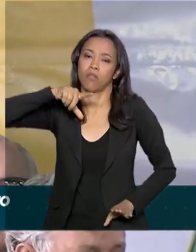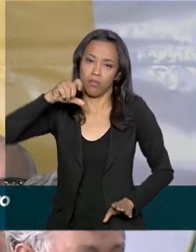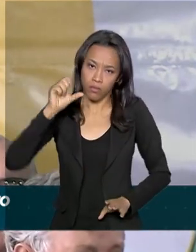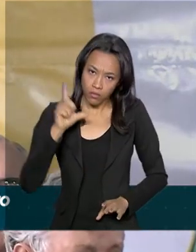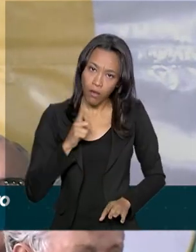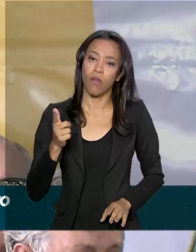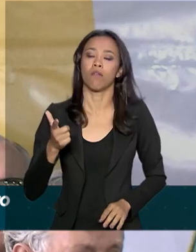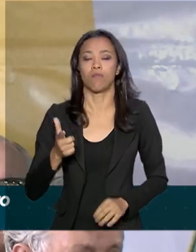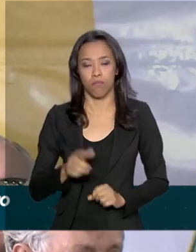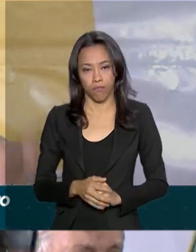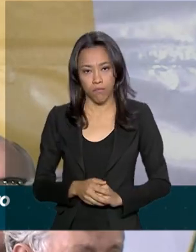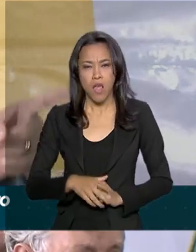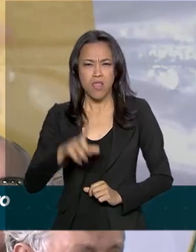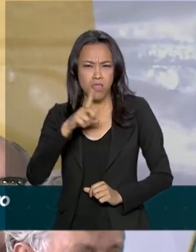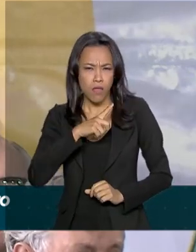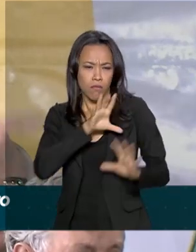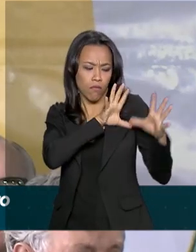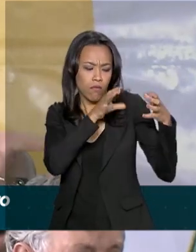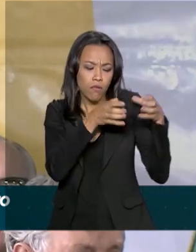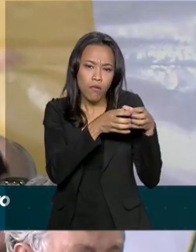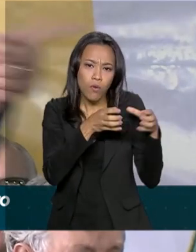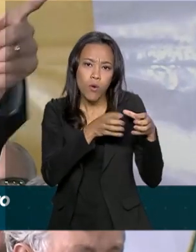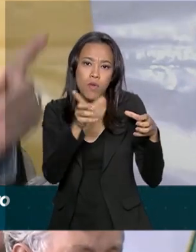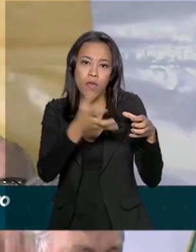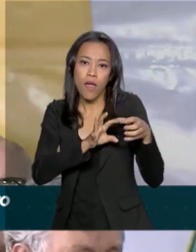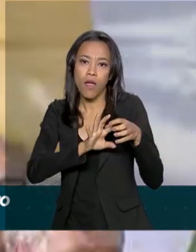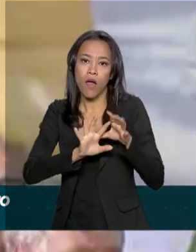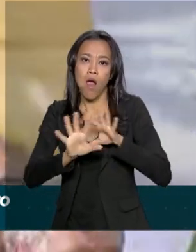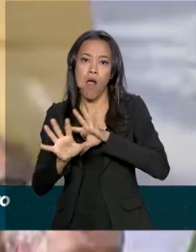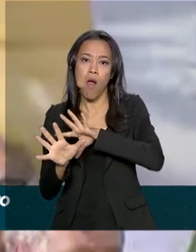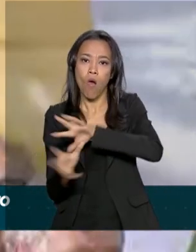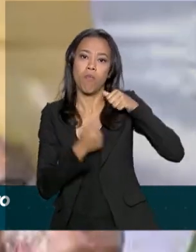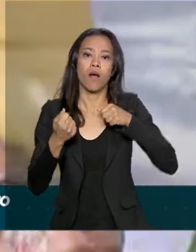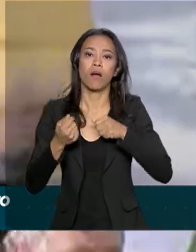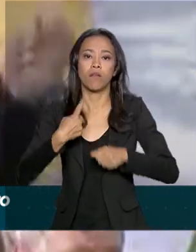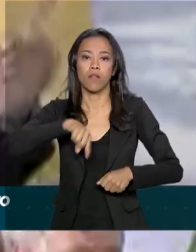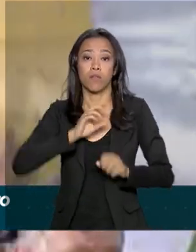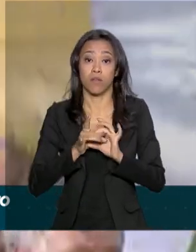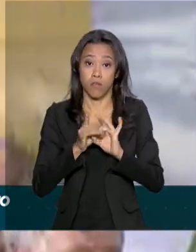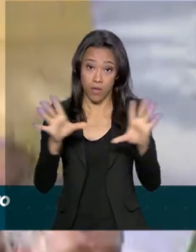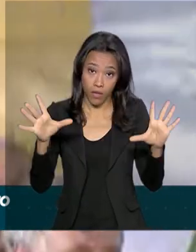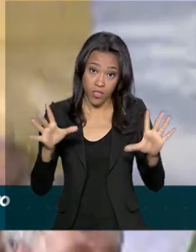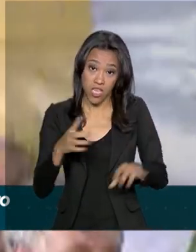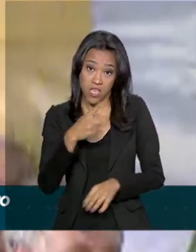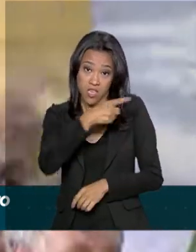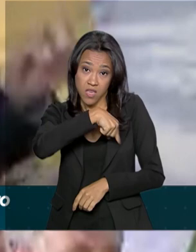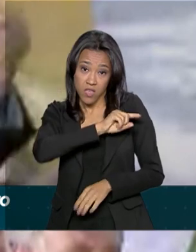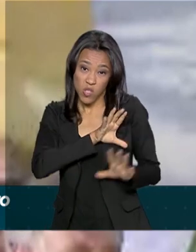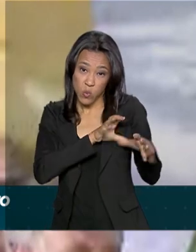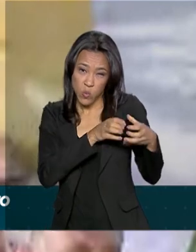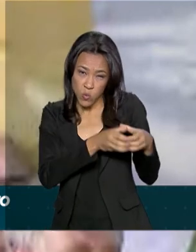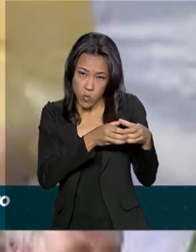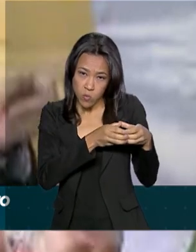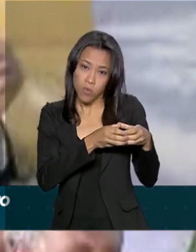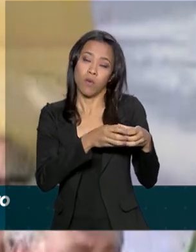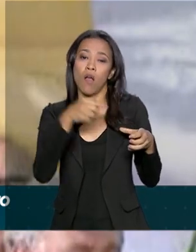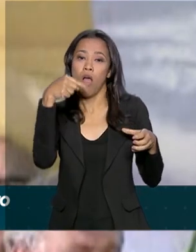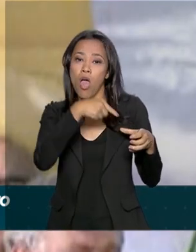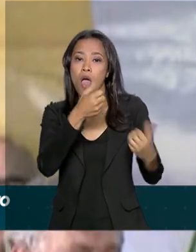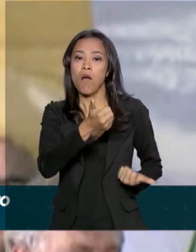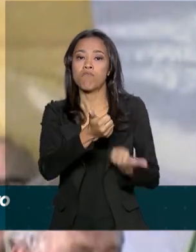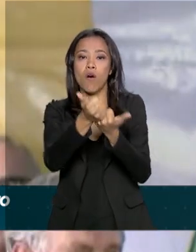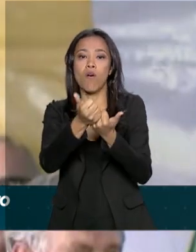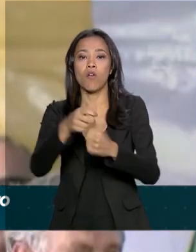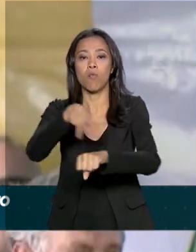Tem uma turma aí que quer roubar nossa liberdade. E essa turma apoia a